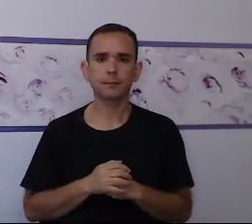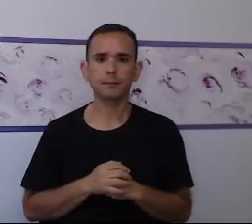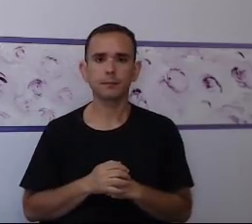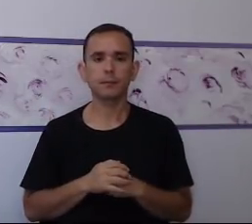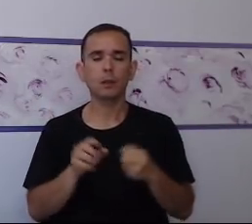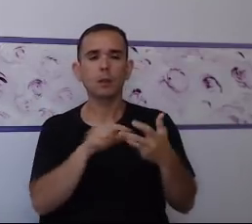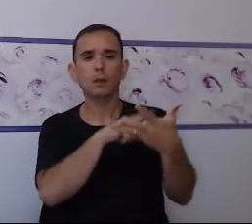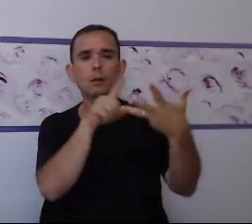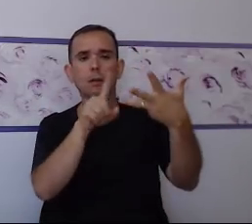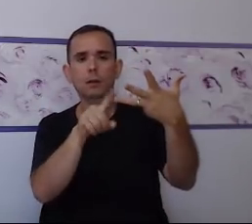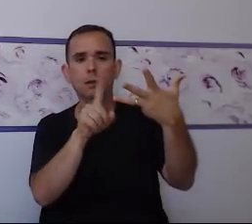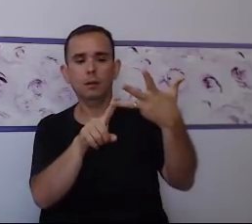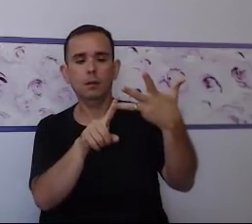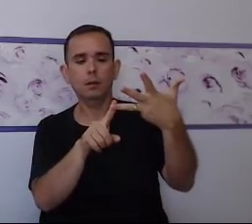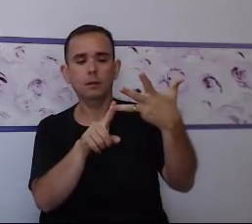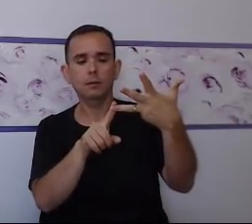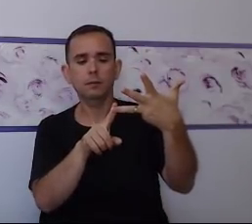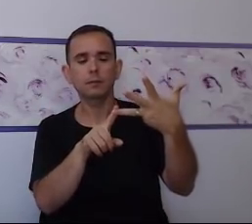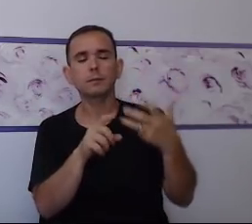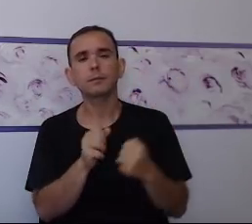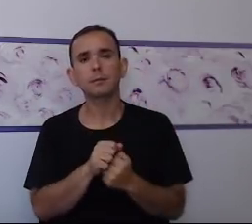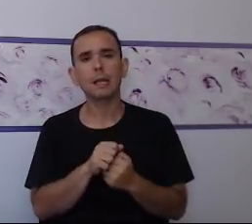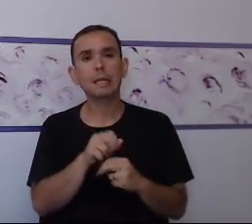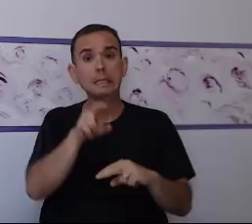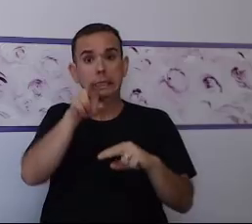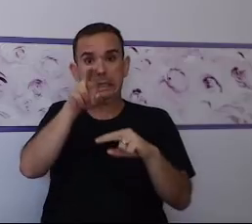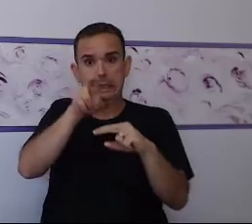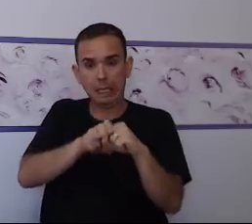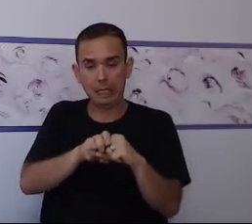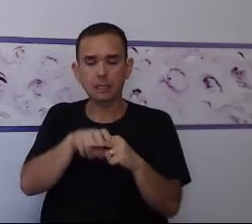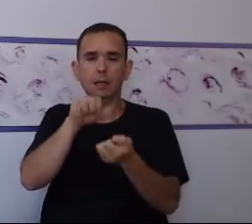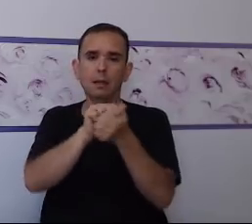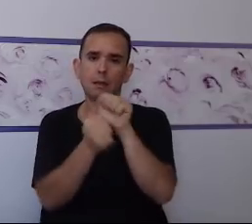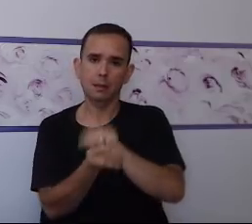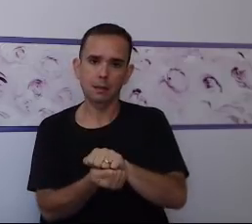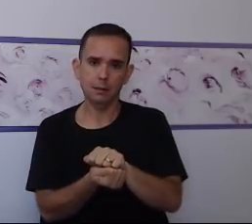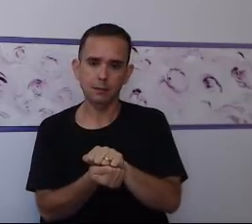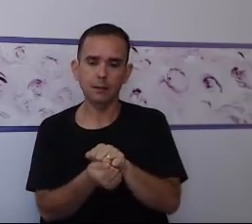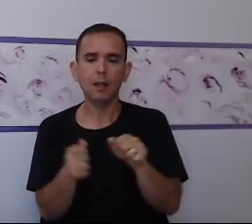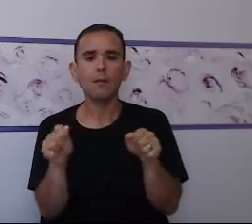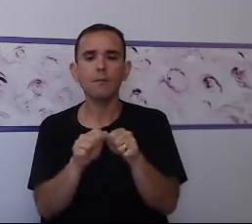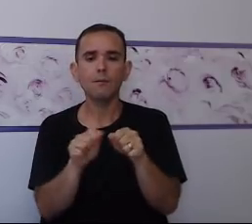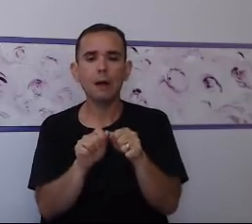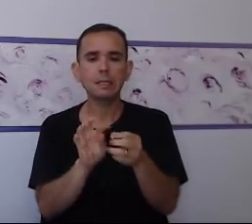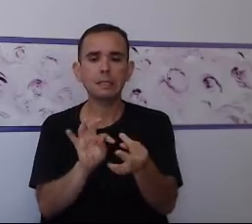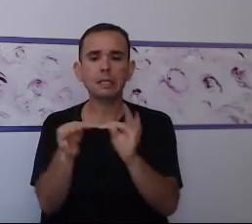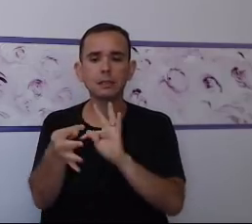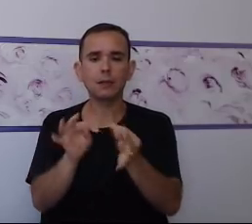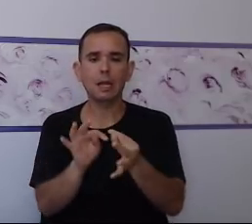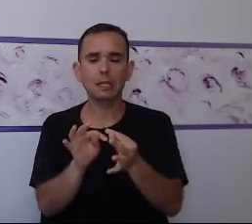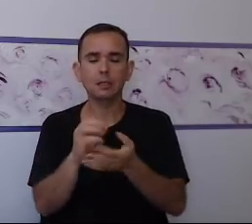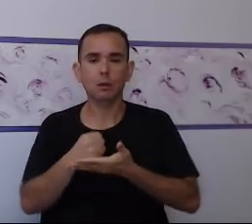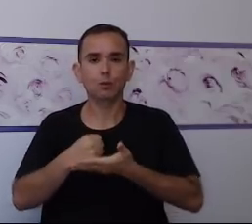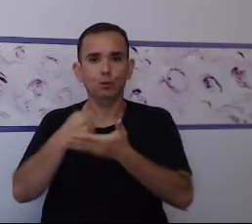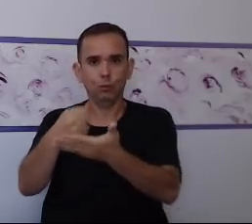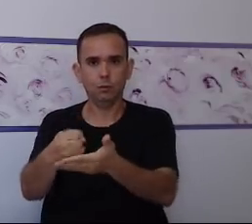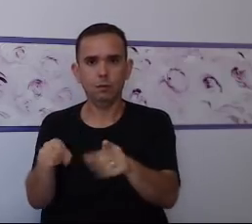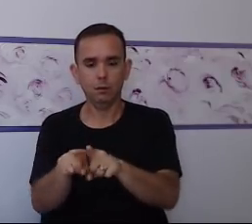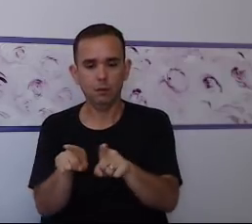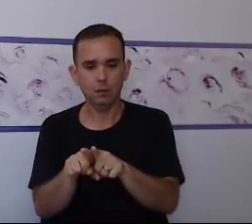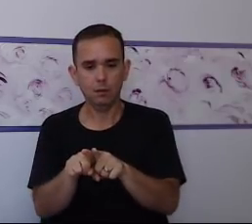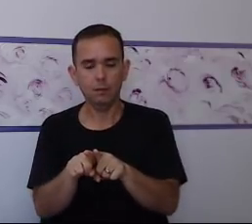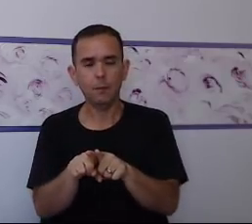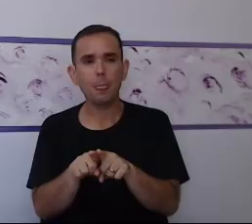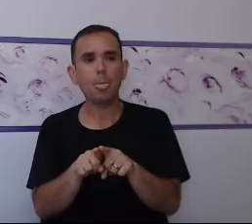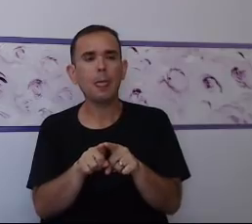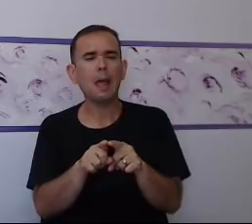E o nível 4. Então, ele senta-se em cadeira adaptado, realiza transferência de posição com ajuda, anda com o andador